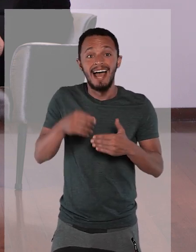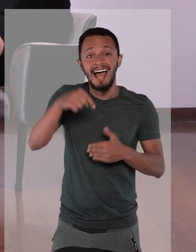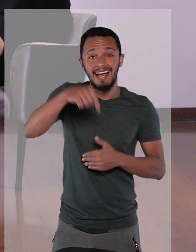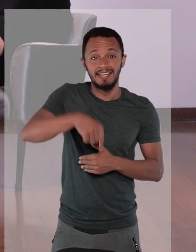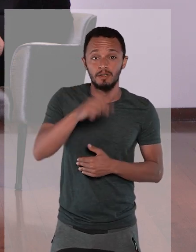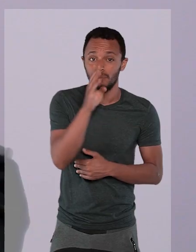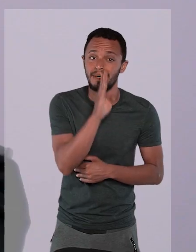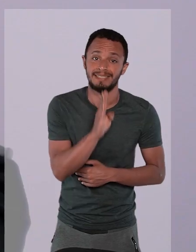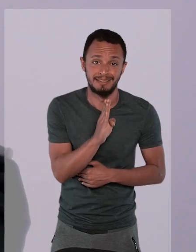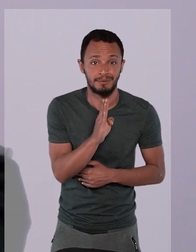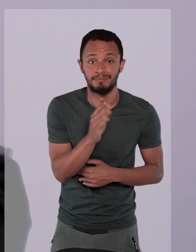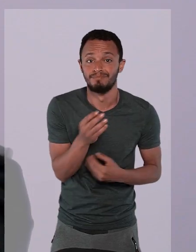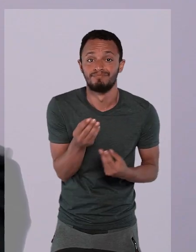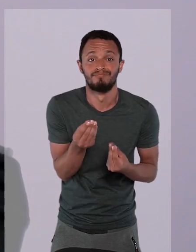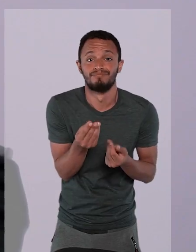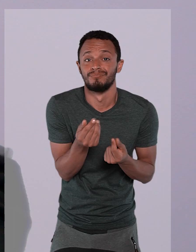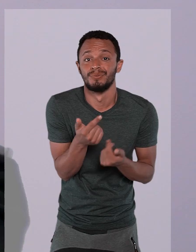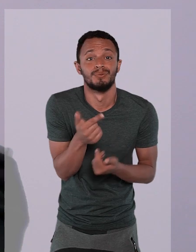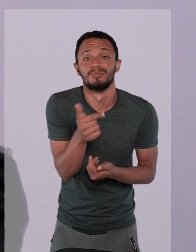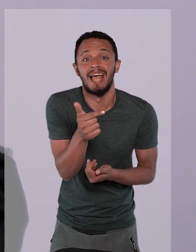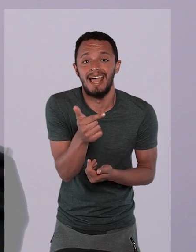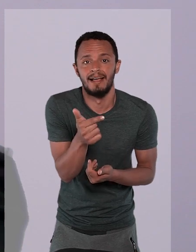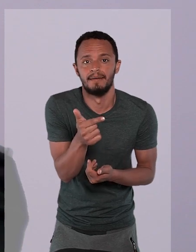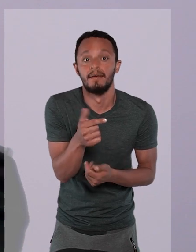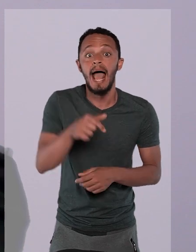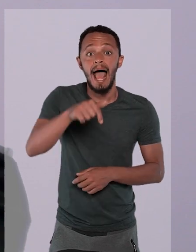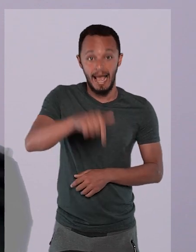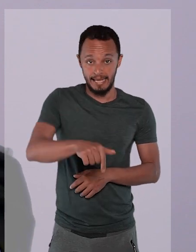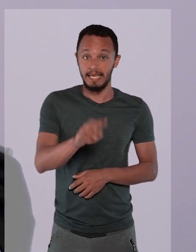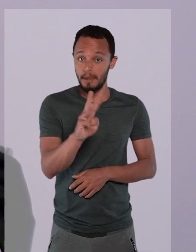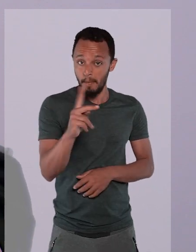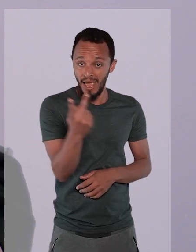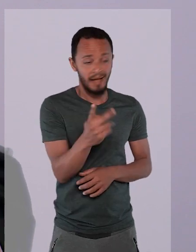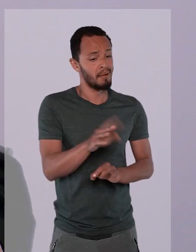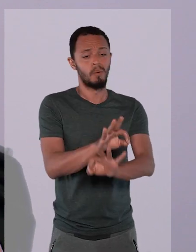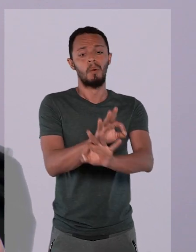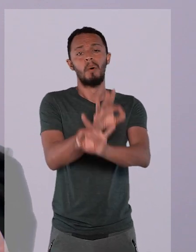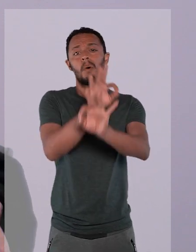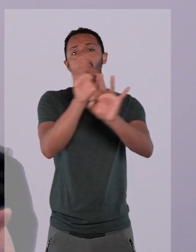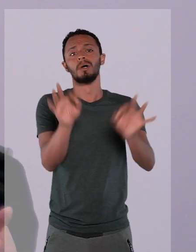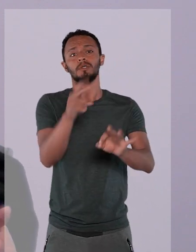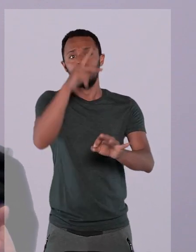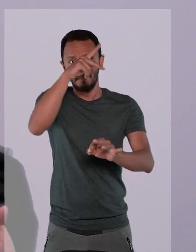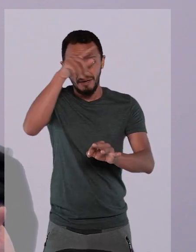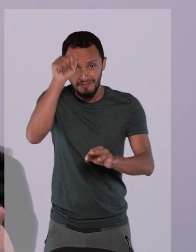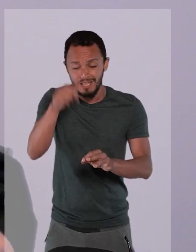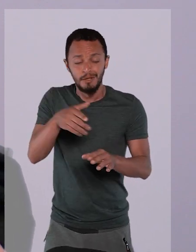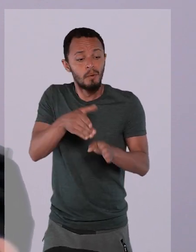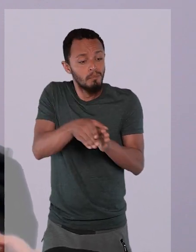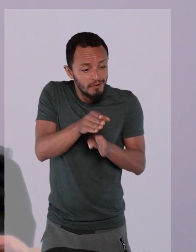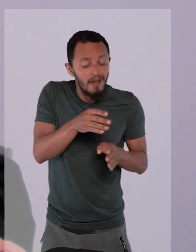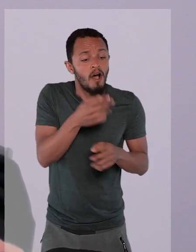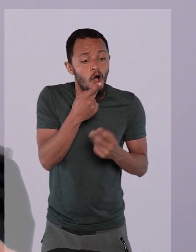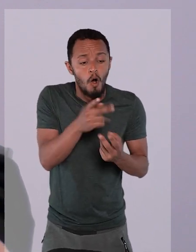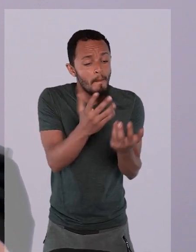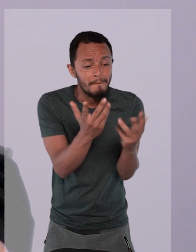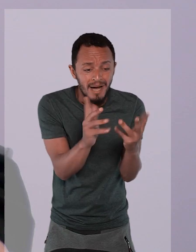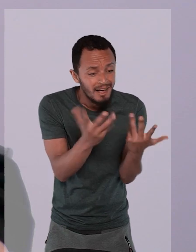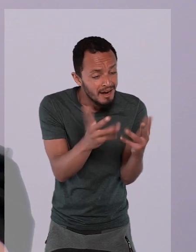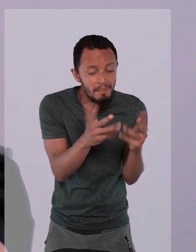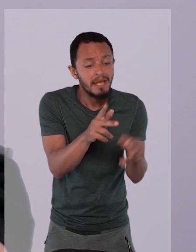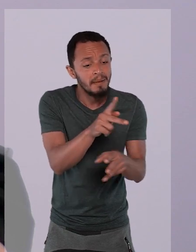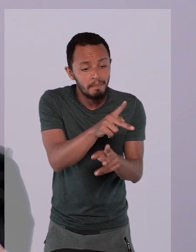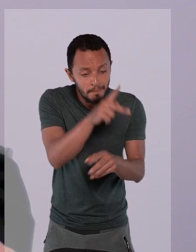eu elogiei o prefeito de Belo Horizonte, né, pela conduta e tal. Eu estava no grupo que assessorou o governador Witzel, publicado no Diário